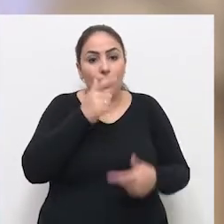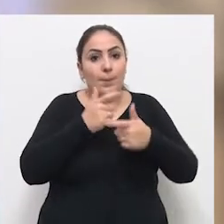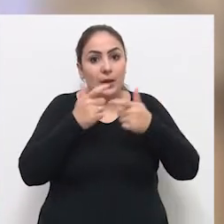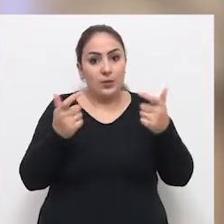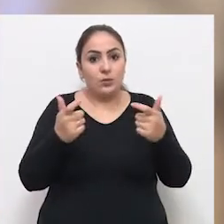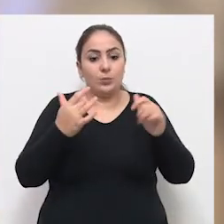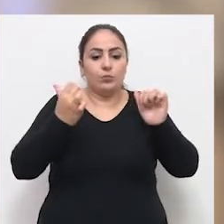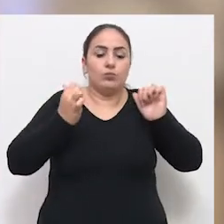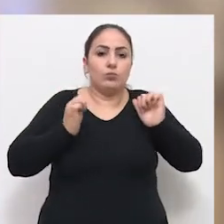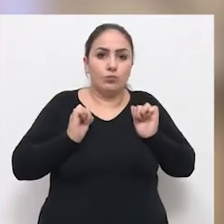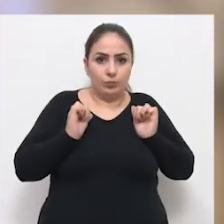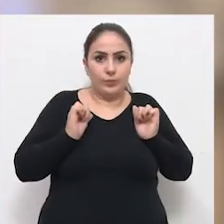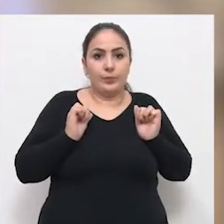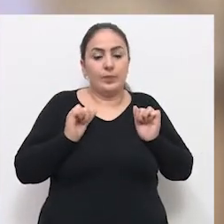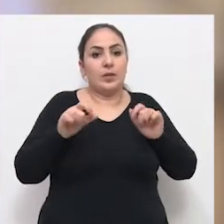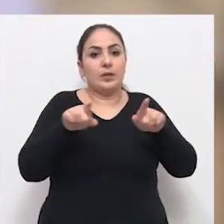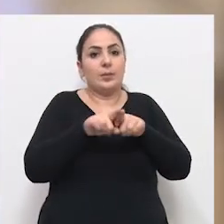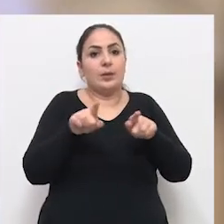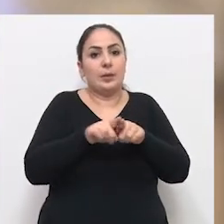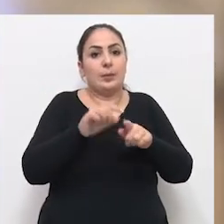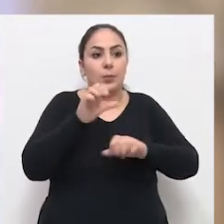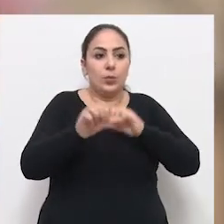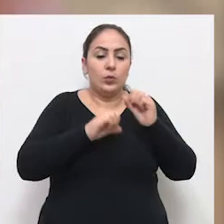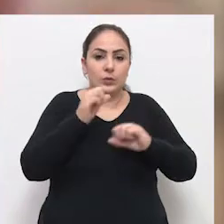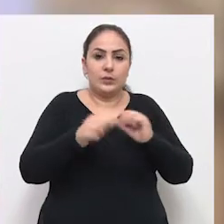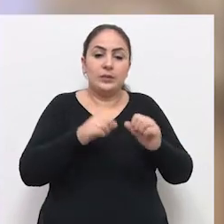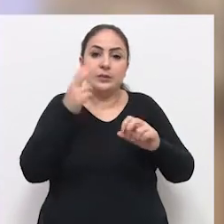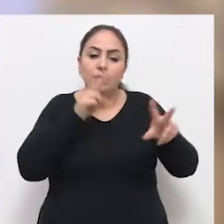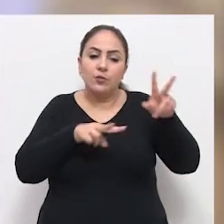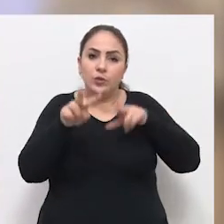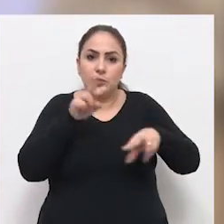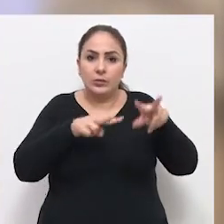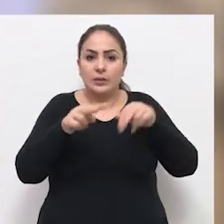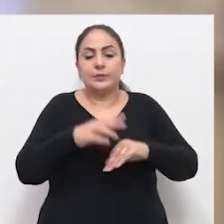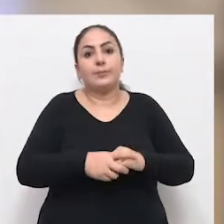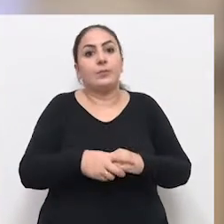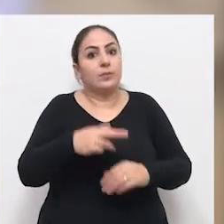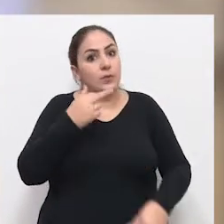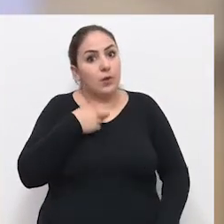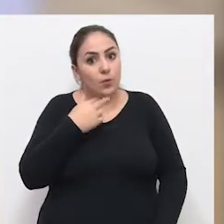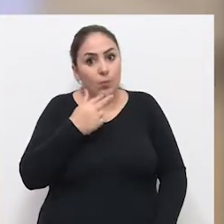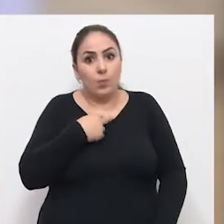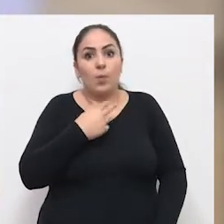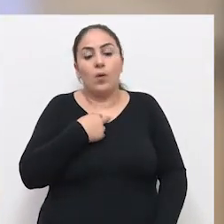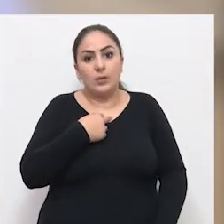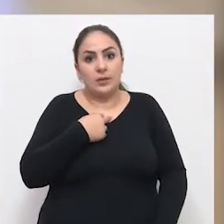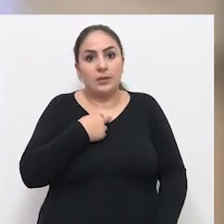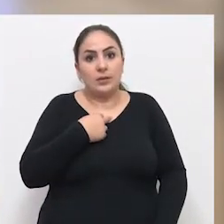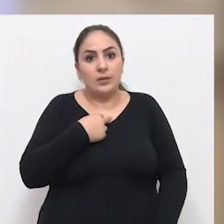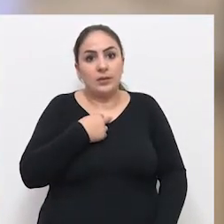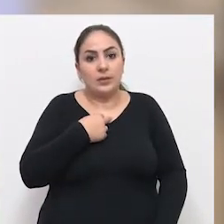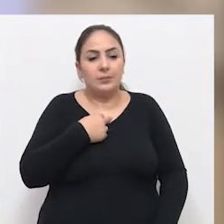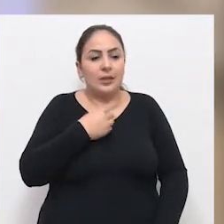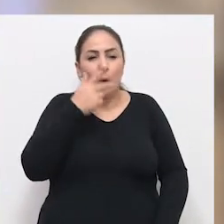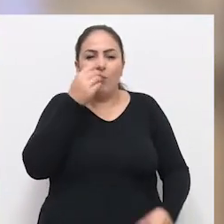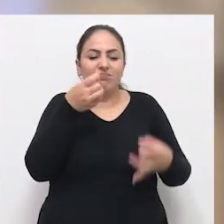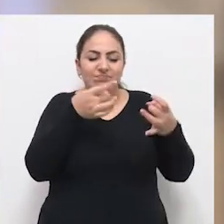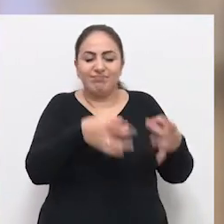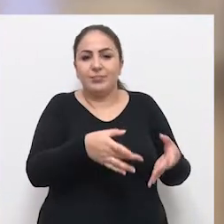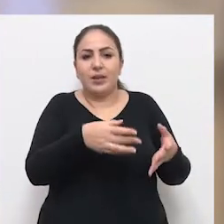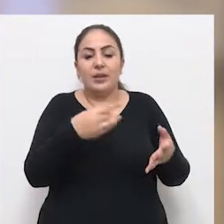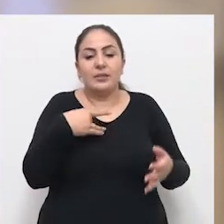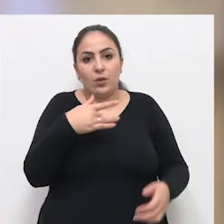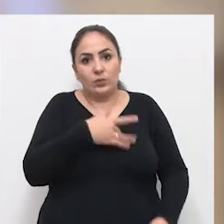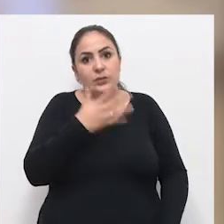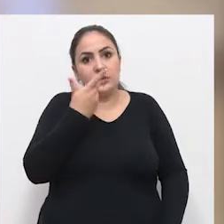fator de risco maior para o sedentarismo, né? E até para alterações visuais. Então, não podemos negligenciar a